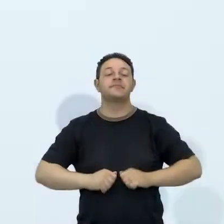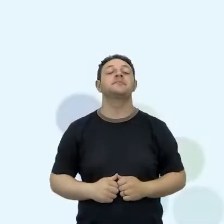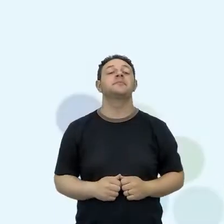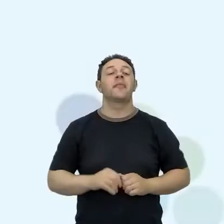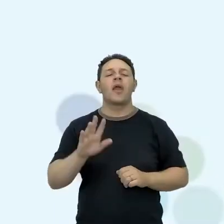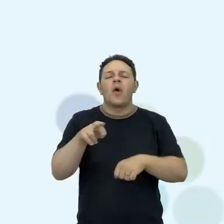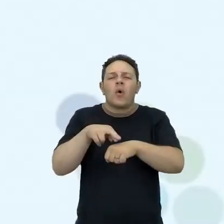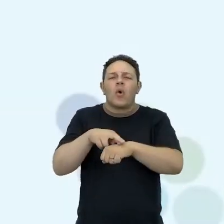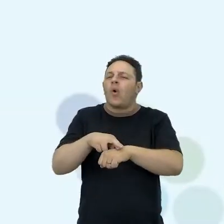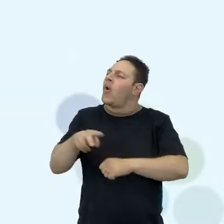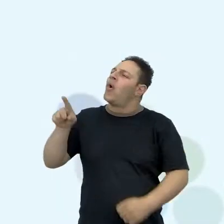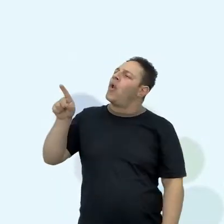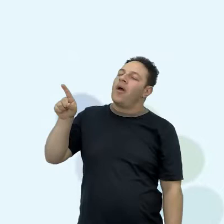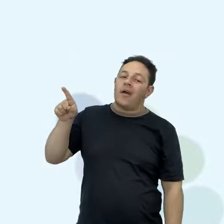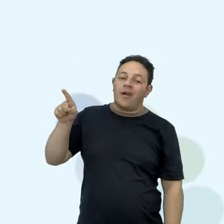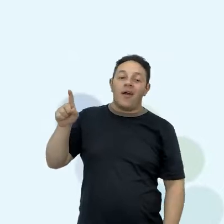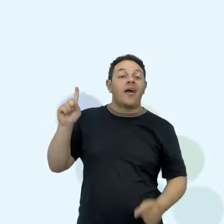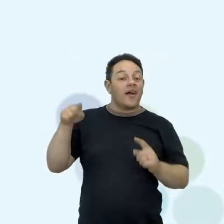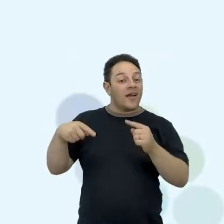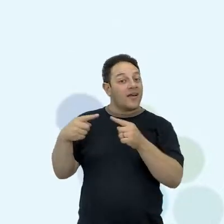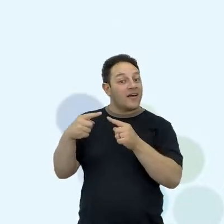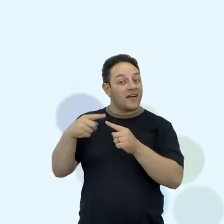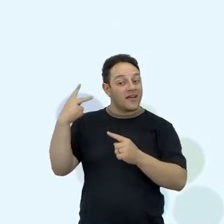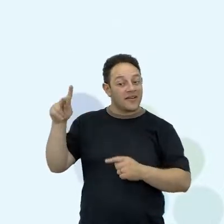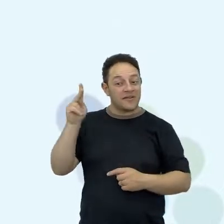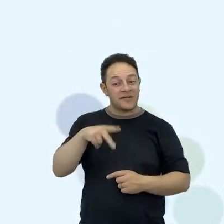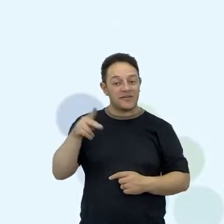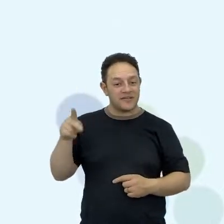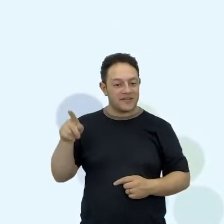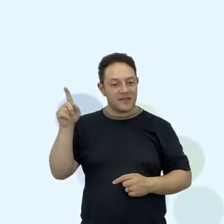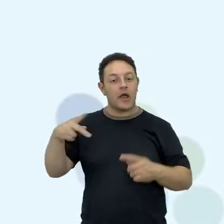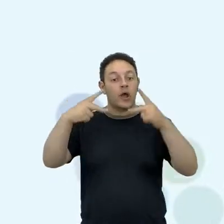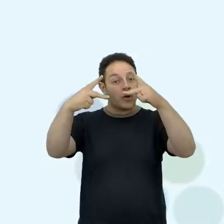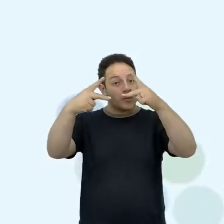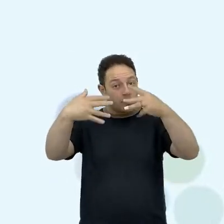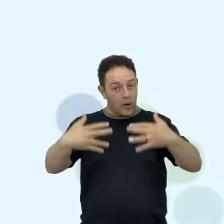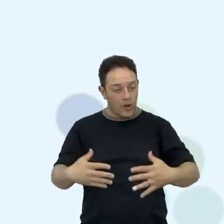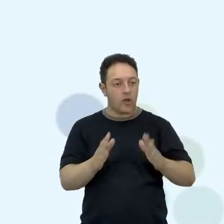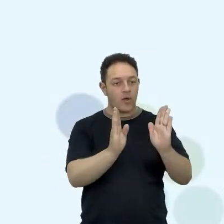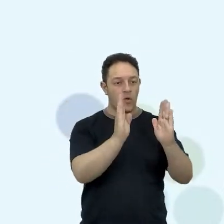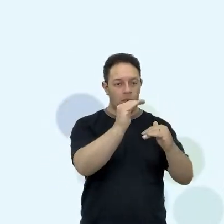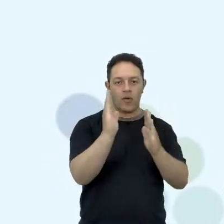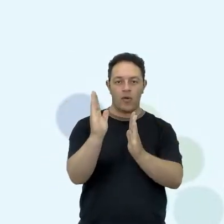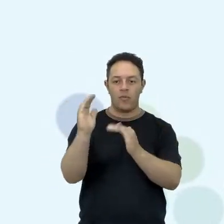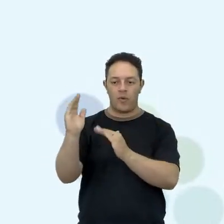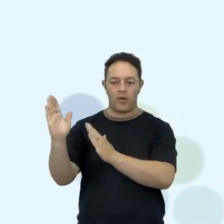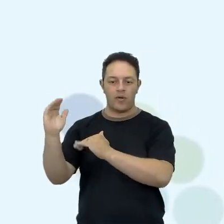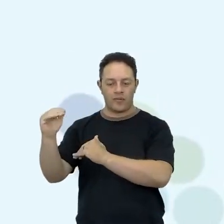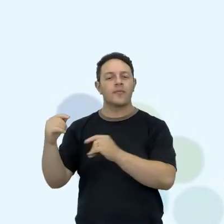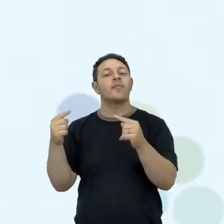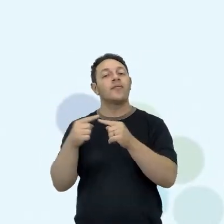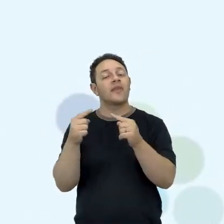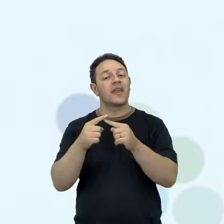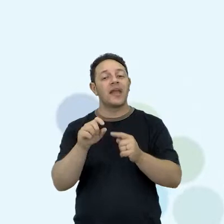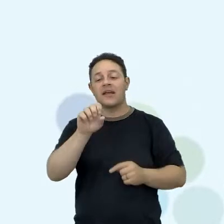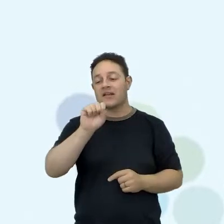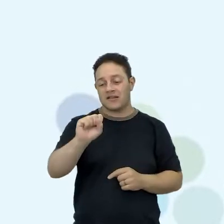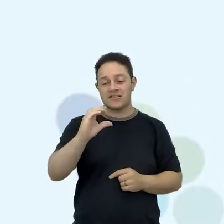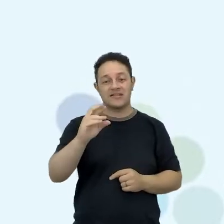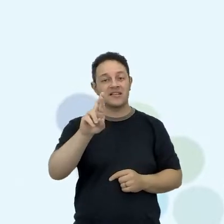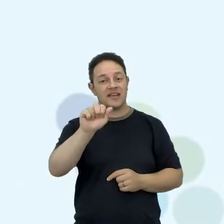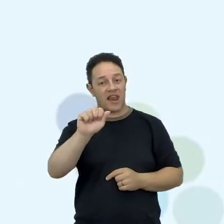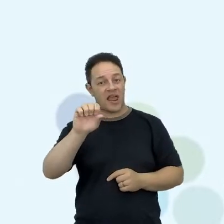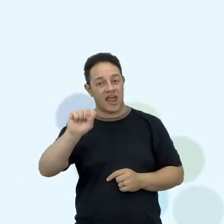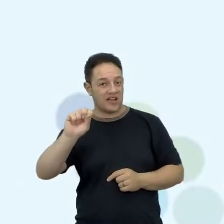apareceu em roxinho na tela? O meu, Scratch. A programação em blocos. E assim, a gente tá falando do Scratch, Roberta, mas não tem Não é só... o